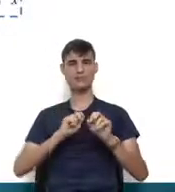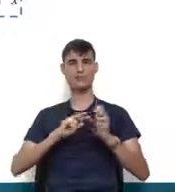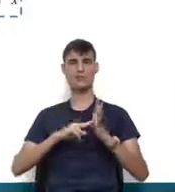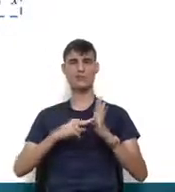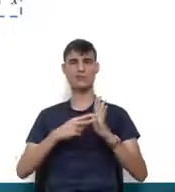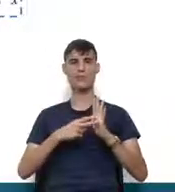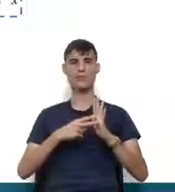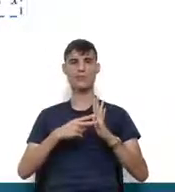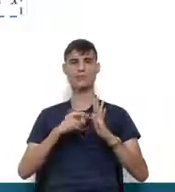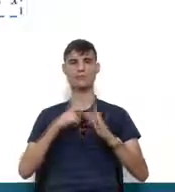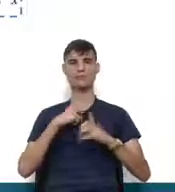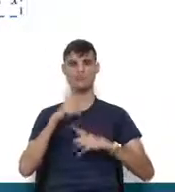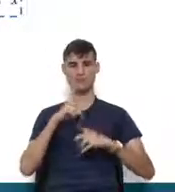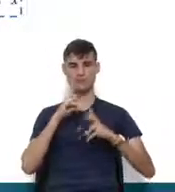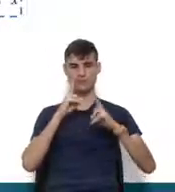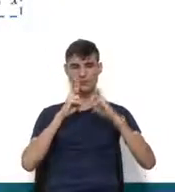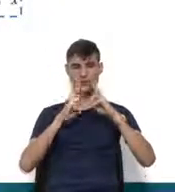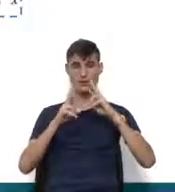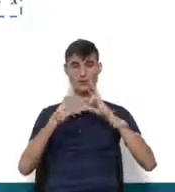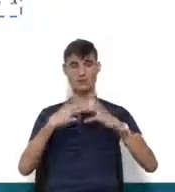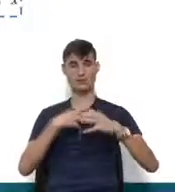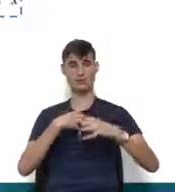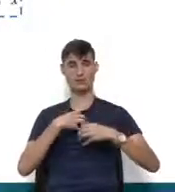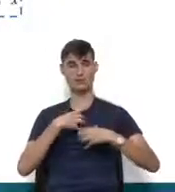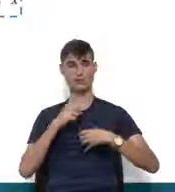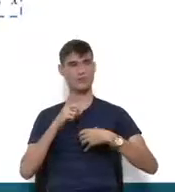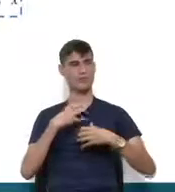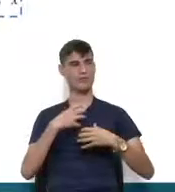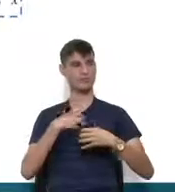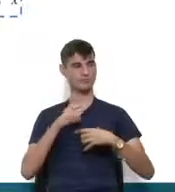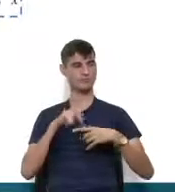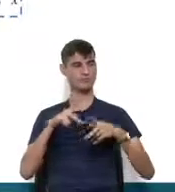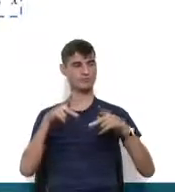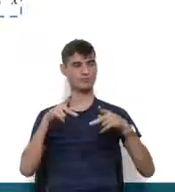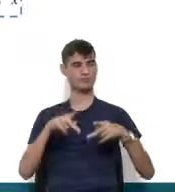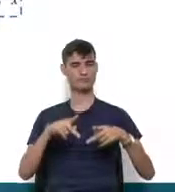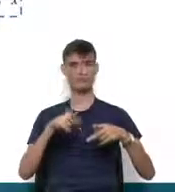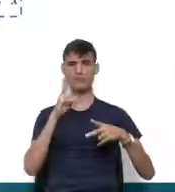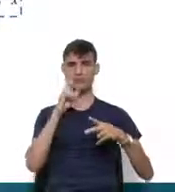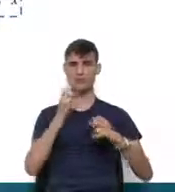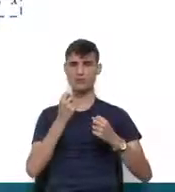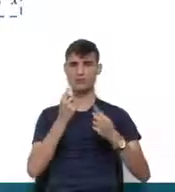ela vai se comportar dessa forma.